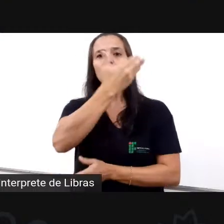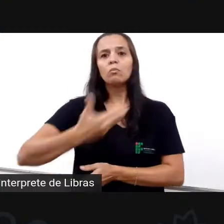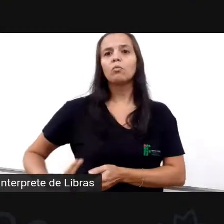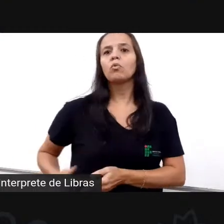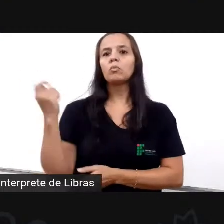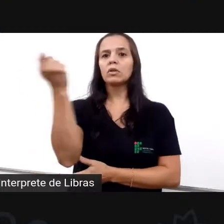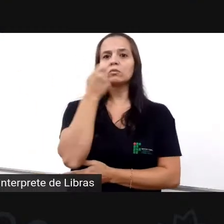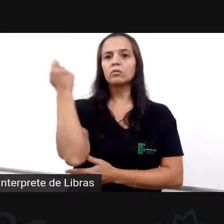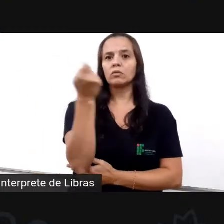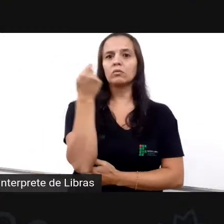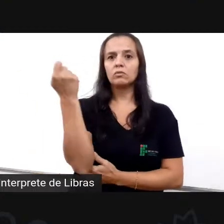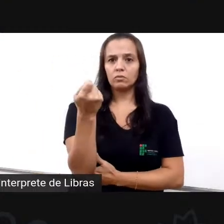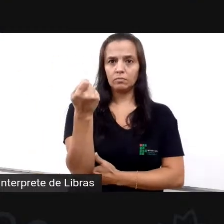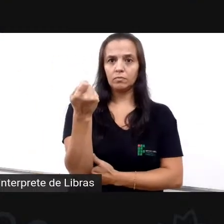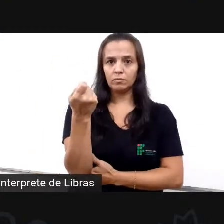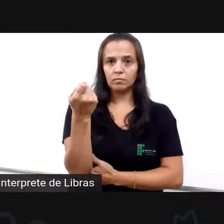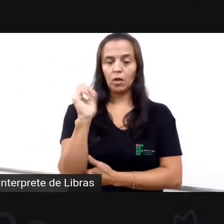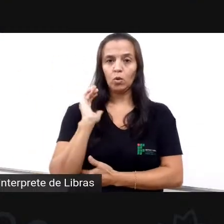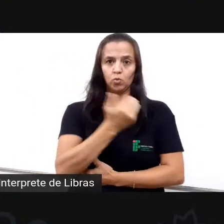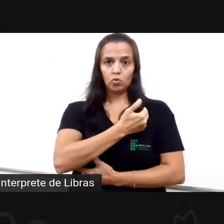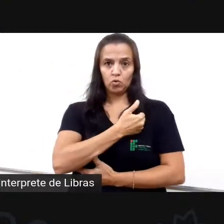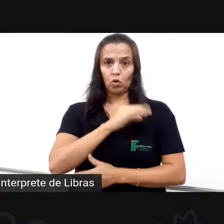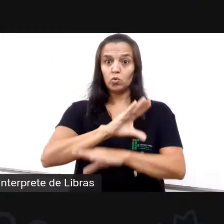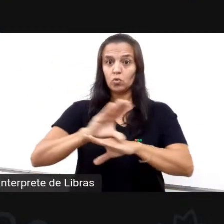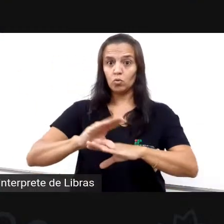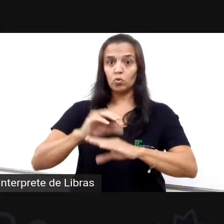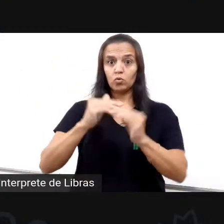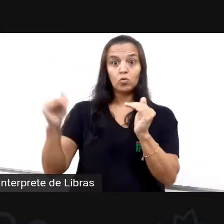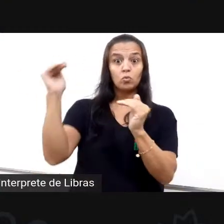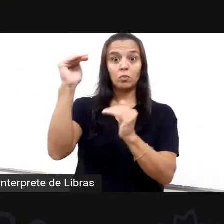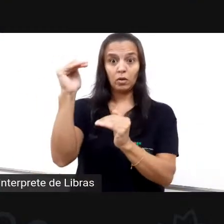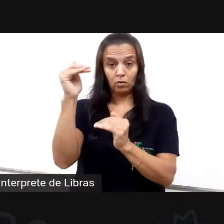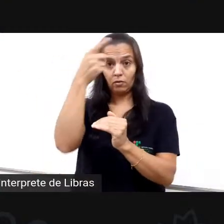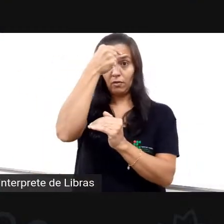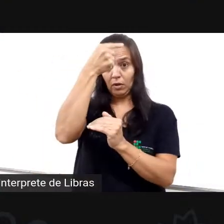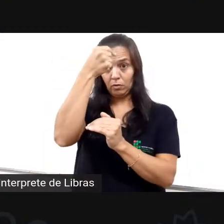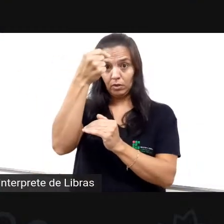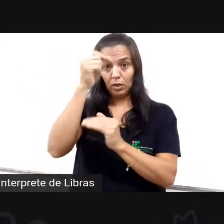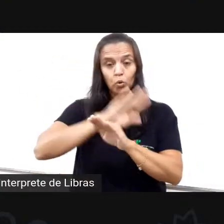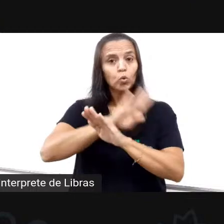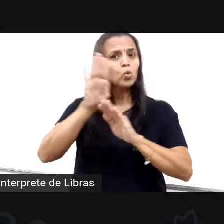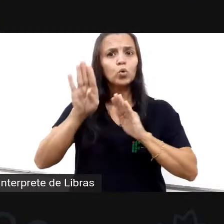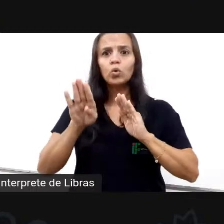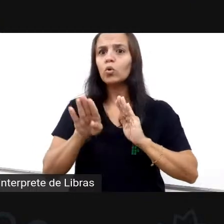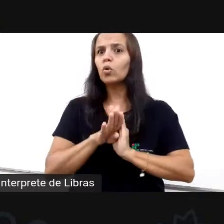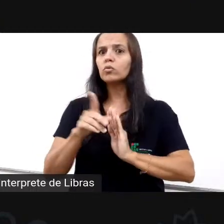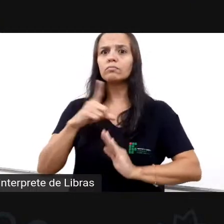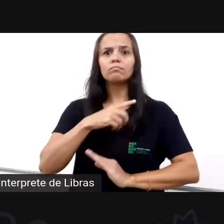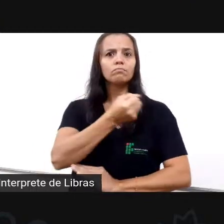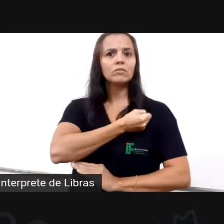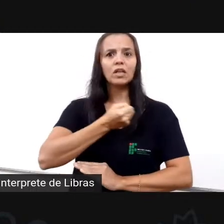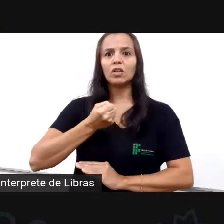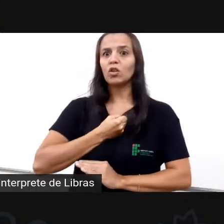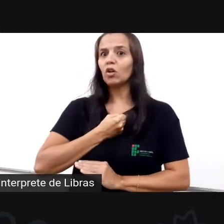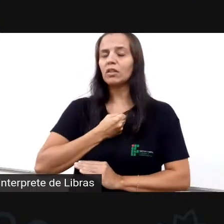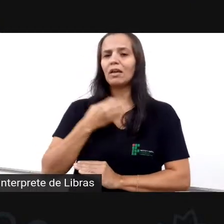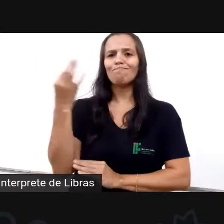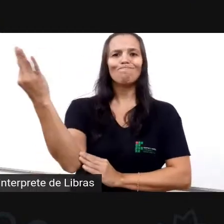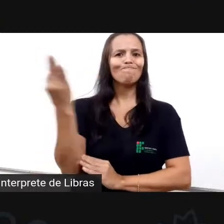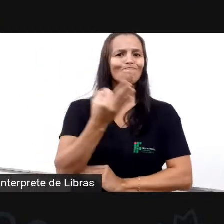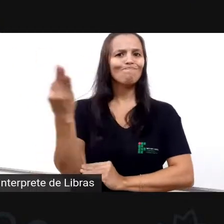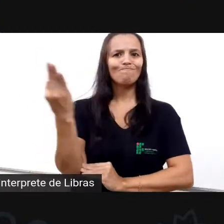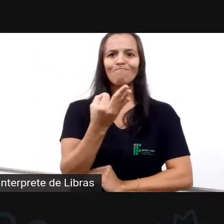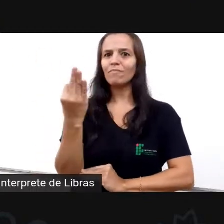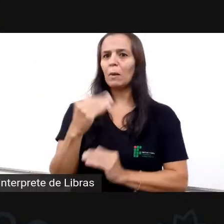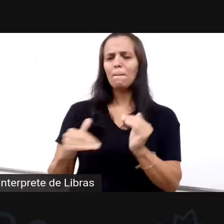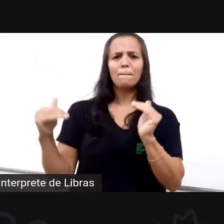Sul. Nos nossos cursos superiores, todos são reconhecidos com nota de excelência e máxima